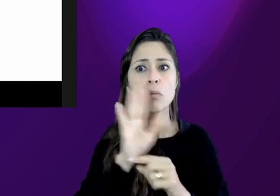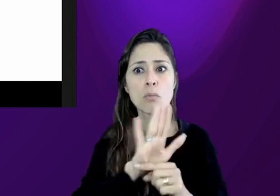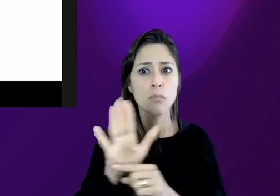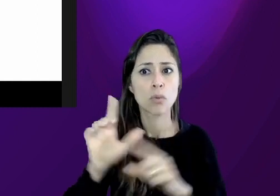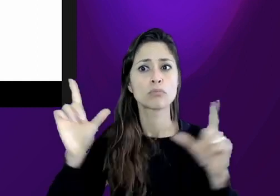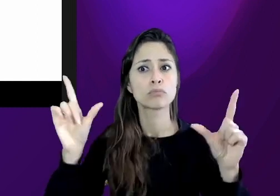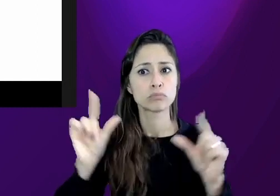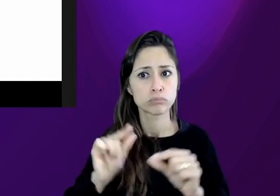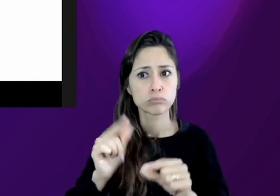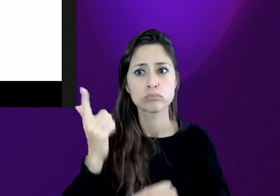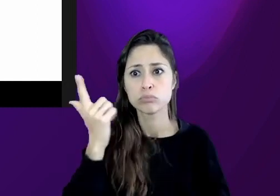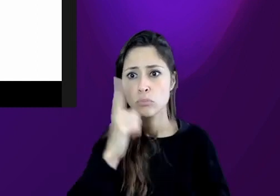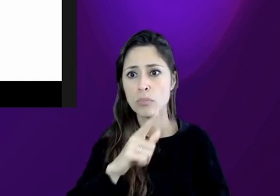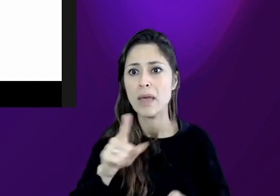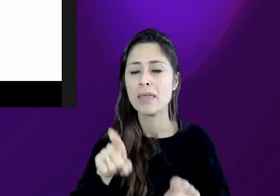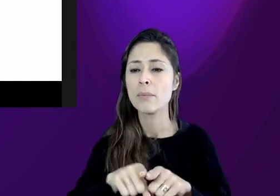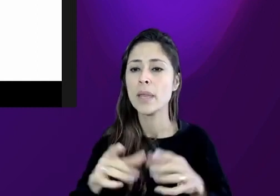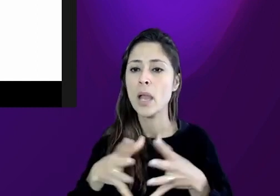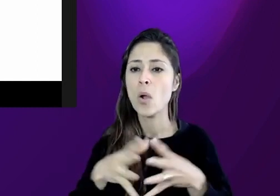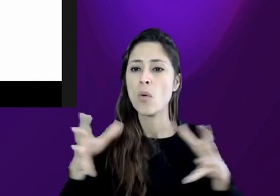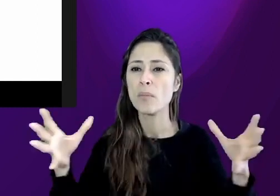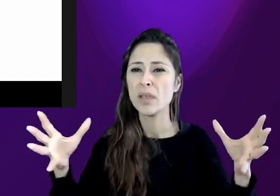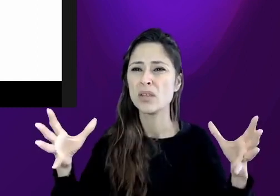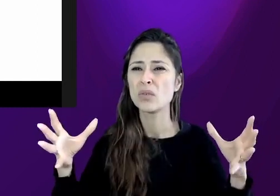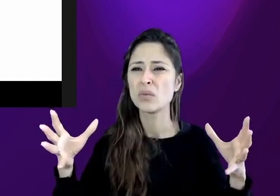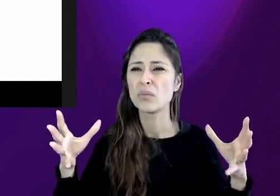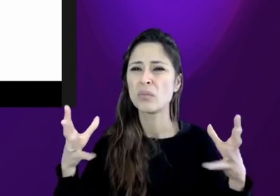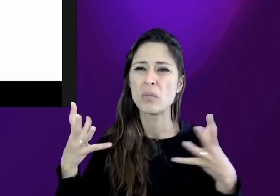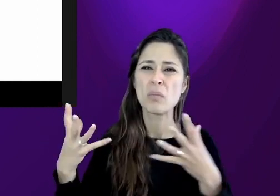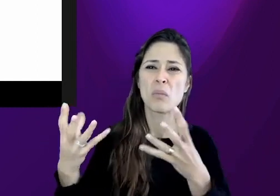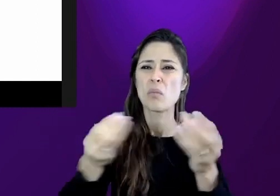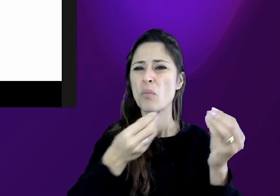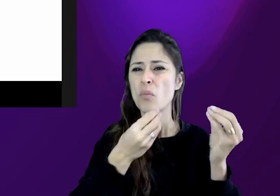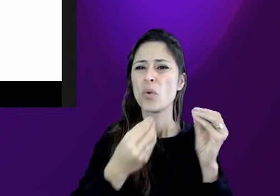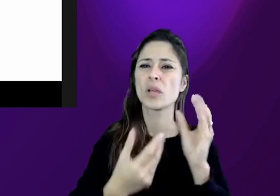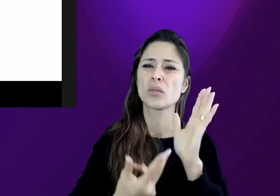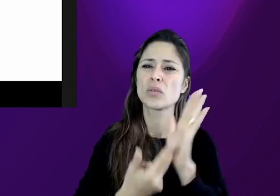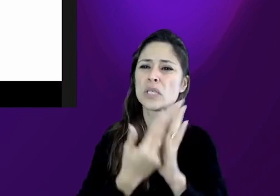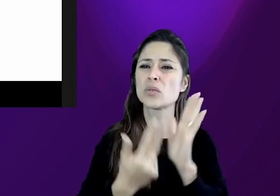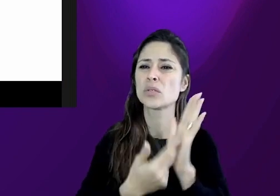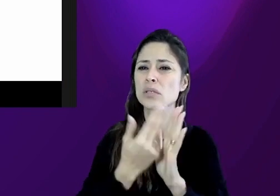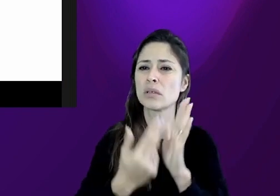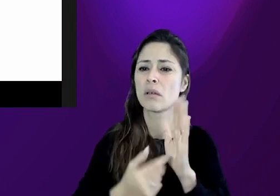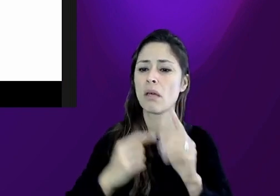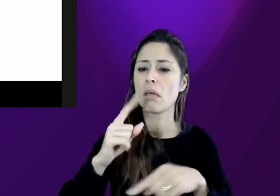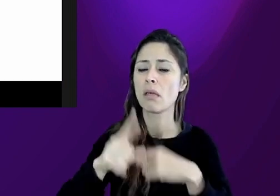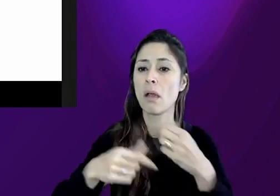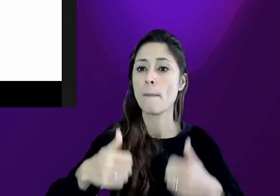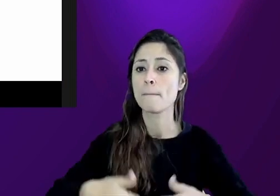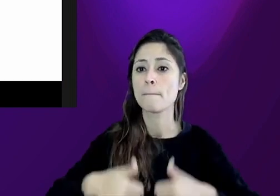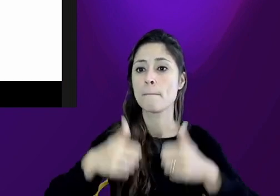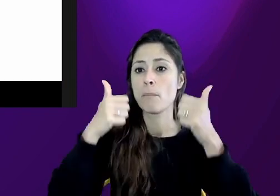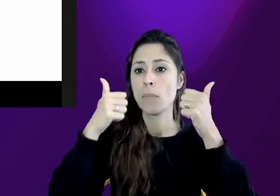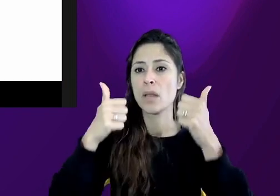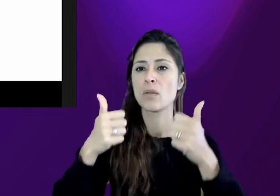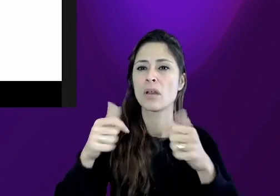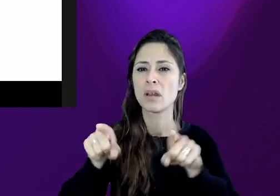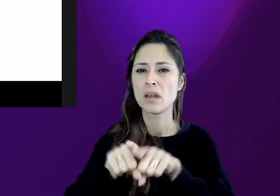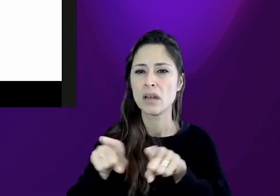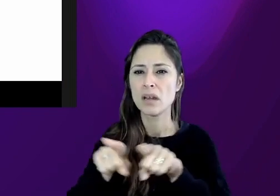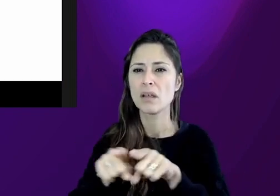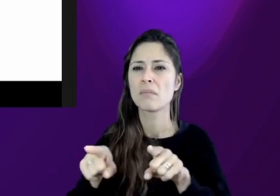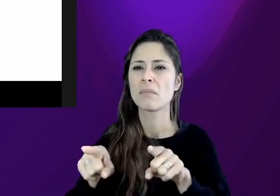e com um aumento de número de casos sendo operados a cada ano, essa melhora da função sexual e esfincteriana também tem